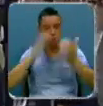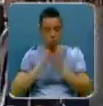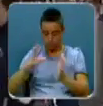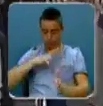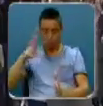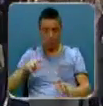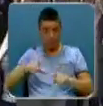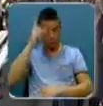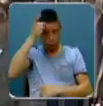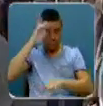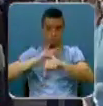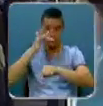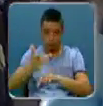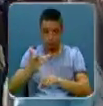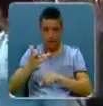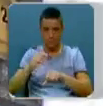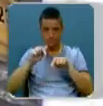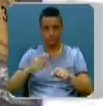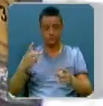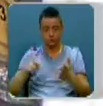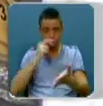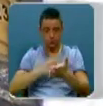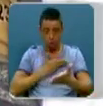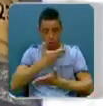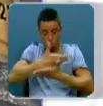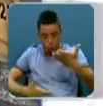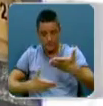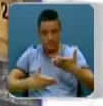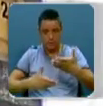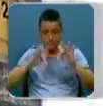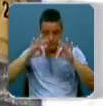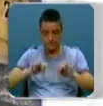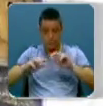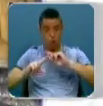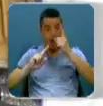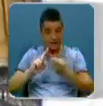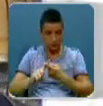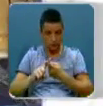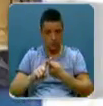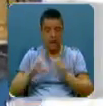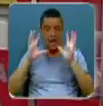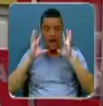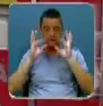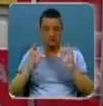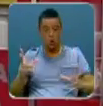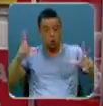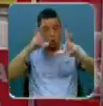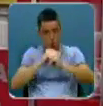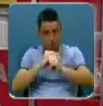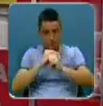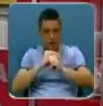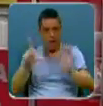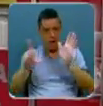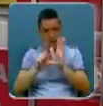país. Os bombeiros profissionais esperam que o documento comece a produzir efeitos a partir do final do ano e assim, à luz de um novo regime